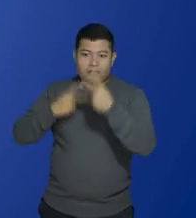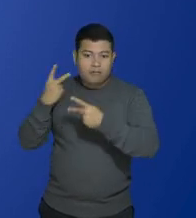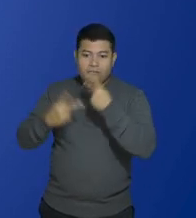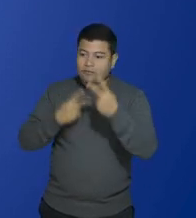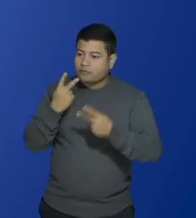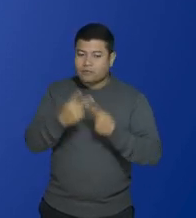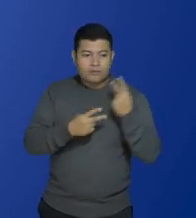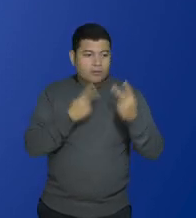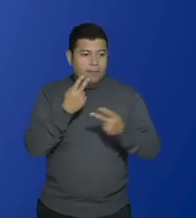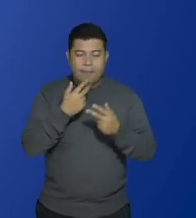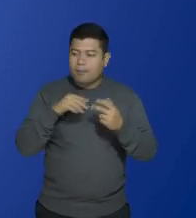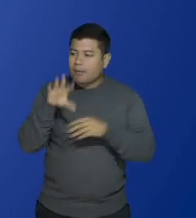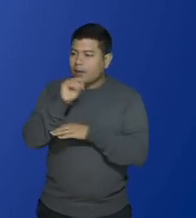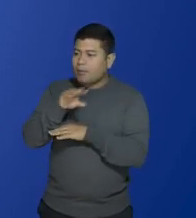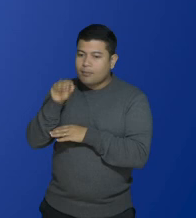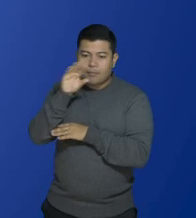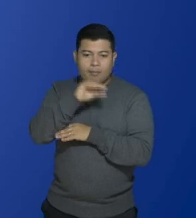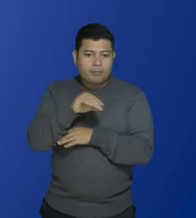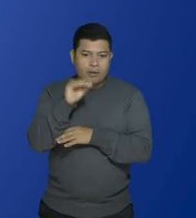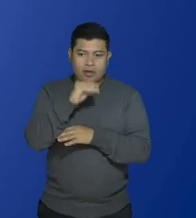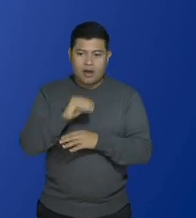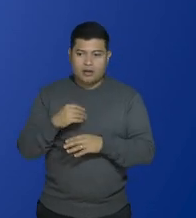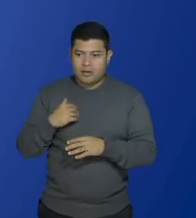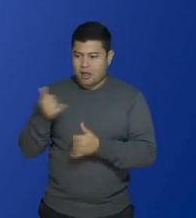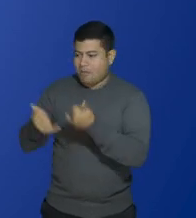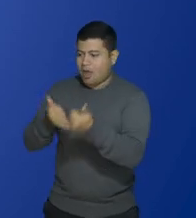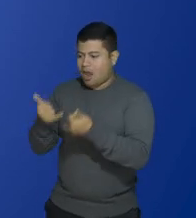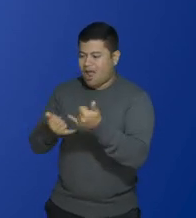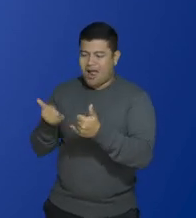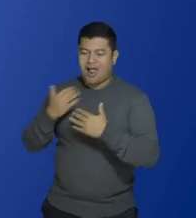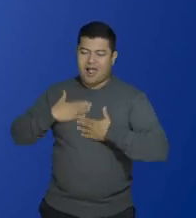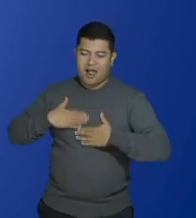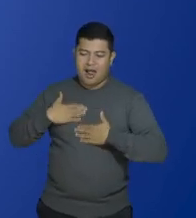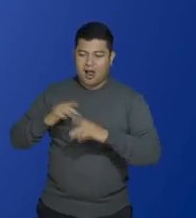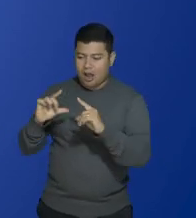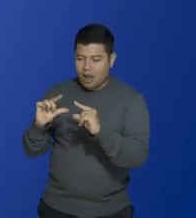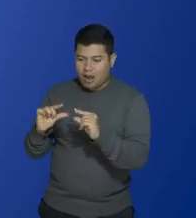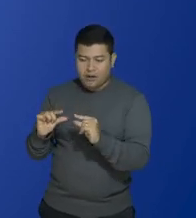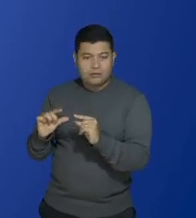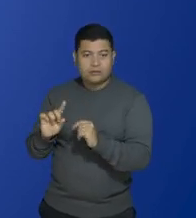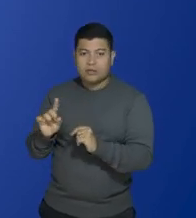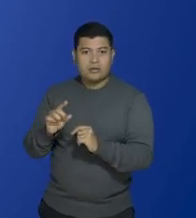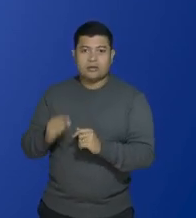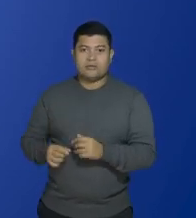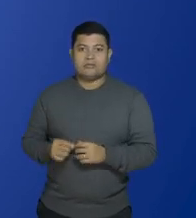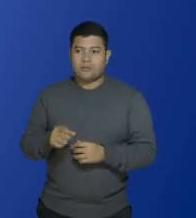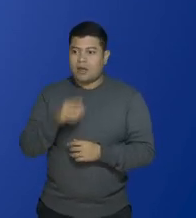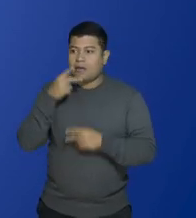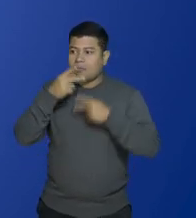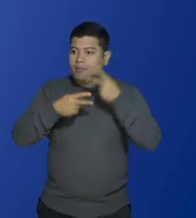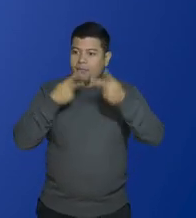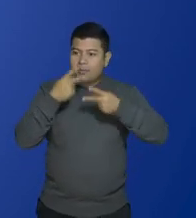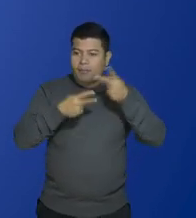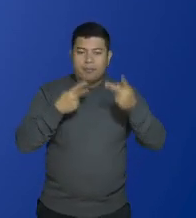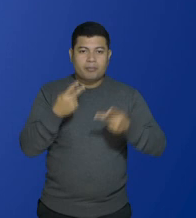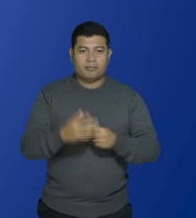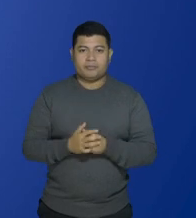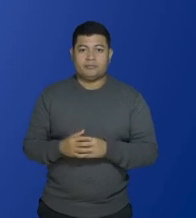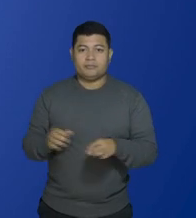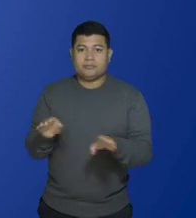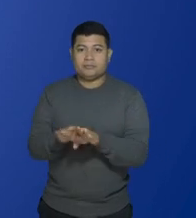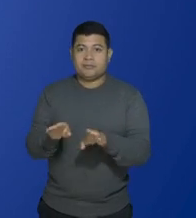som. Eles não brincam calminho, eles fazem barulho na hora que estão brincando. Está frequentemente a mil,